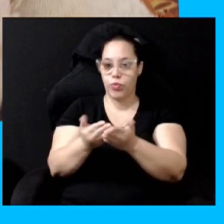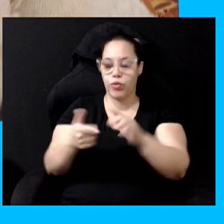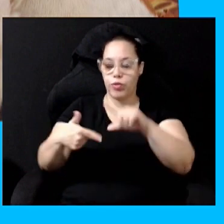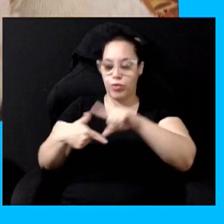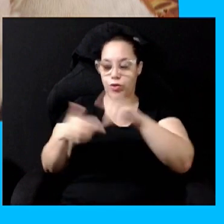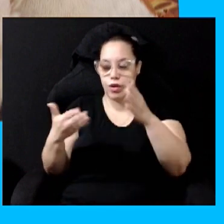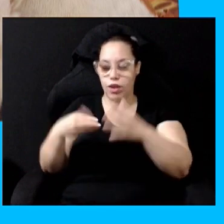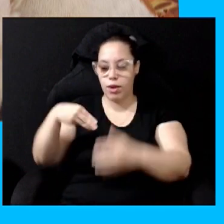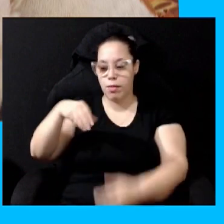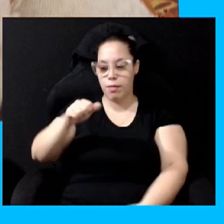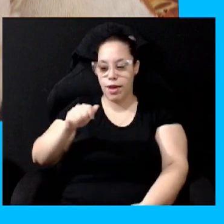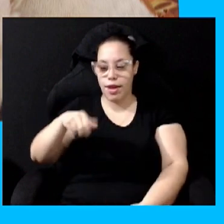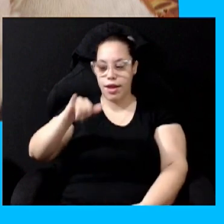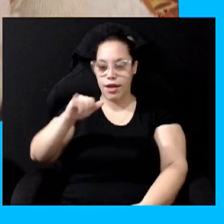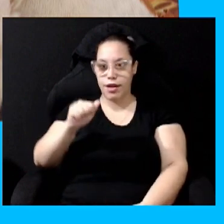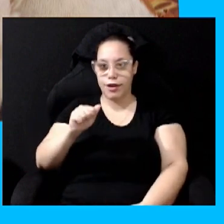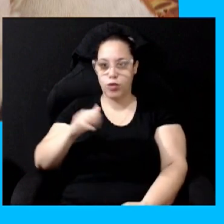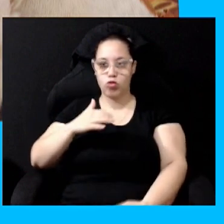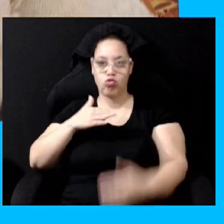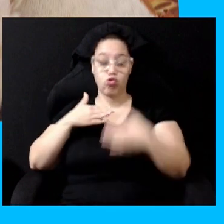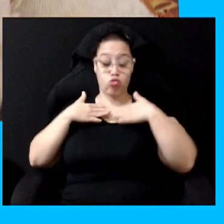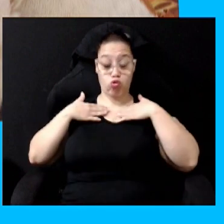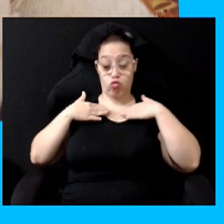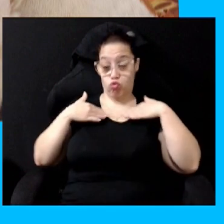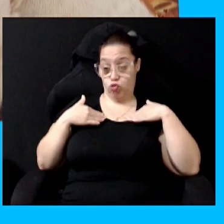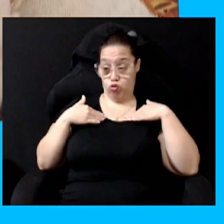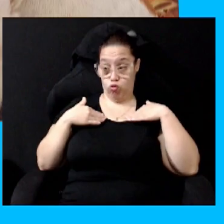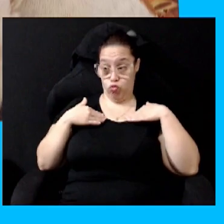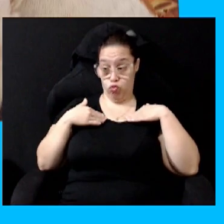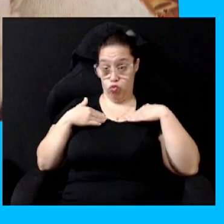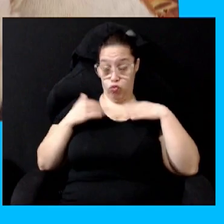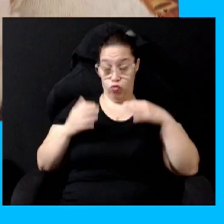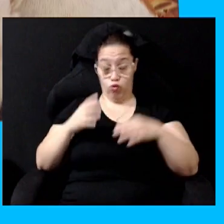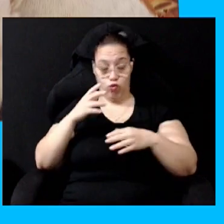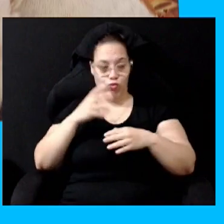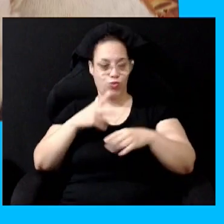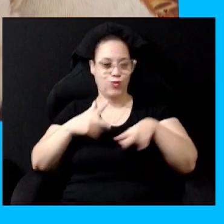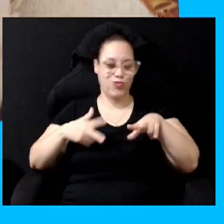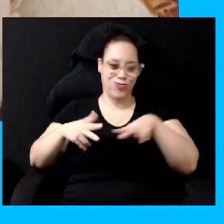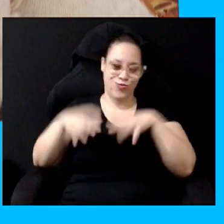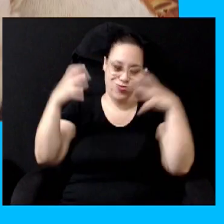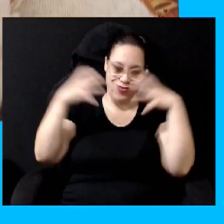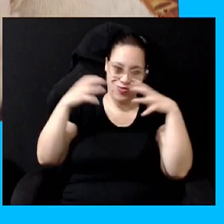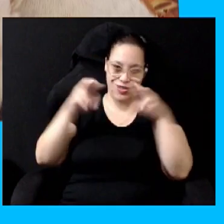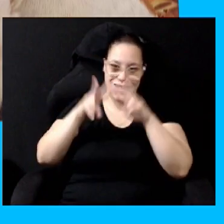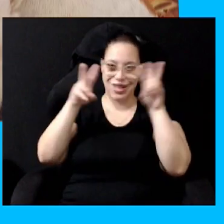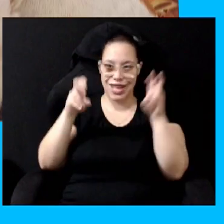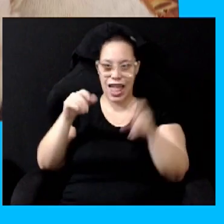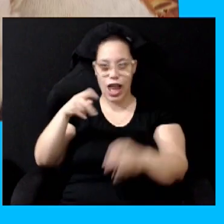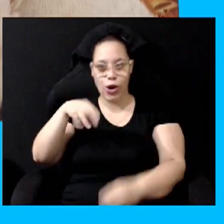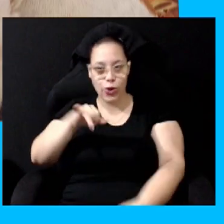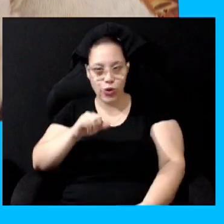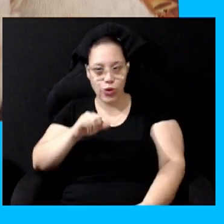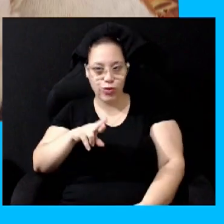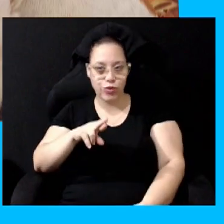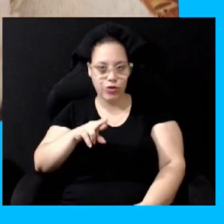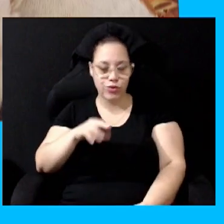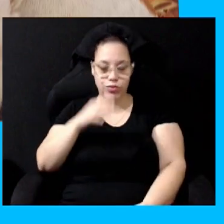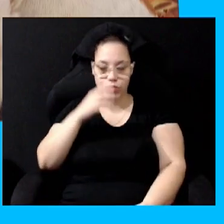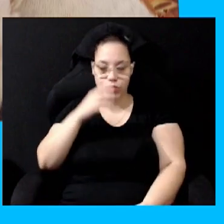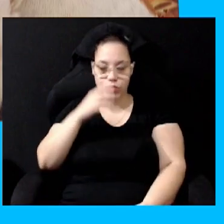Maia, toda produzida após o banho e tosa no tema Halloween. Ela é extremamente